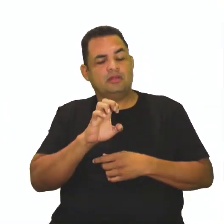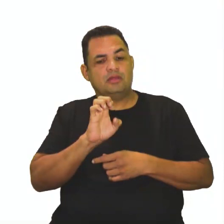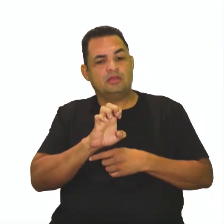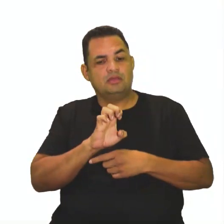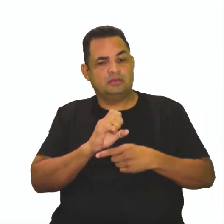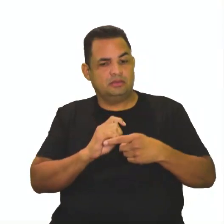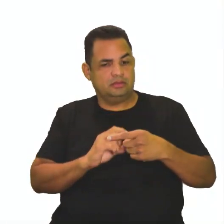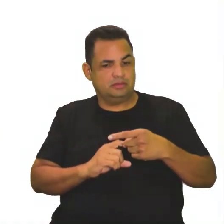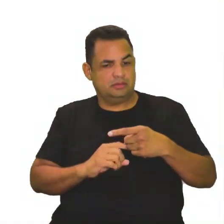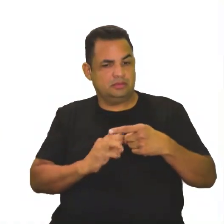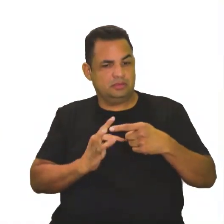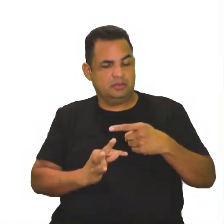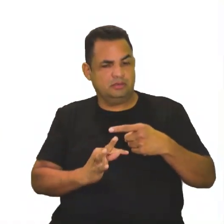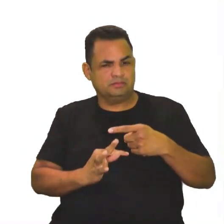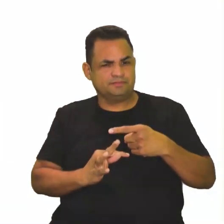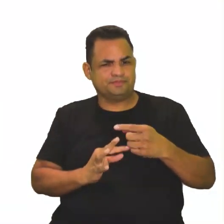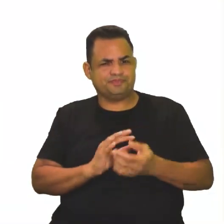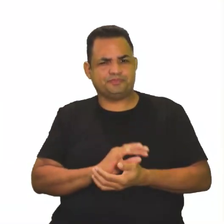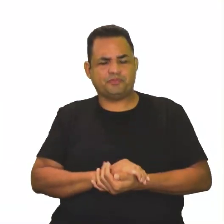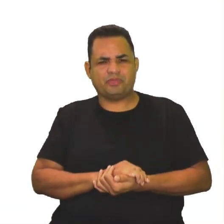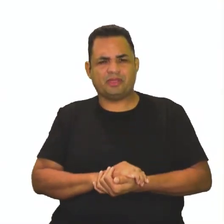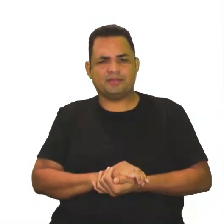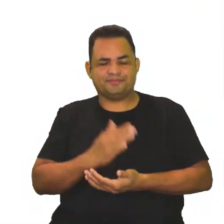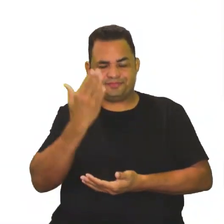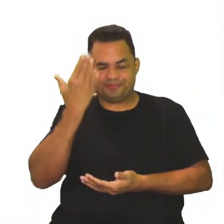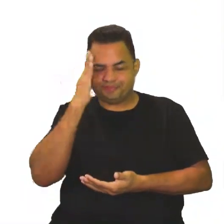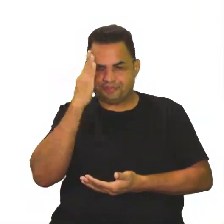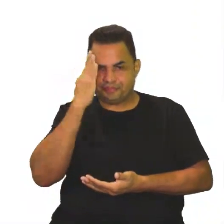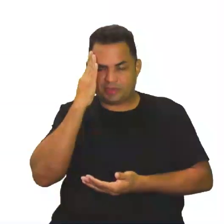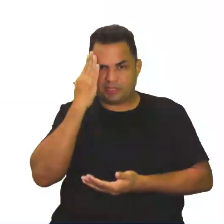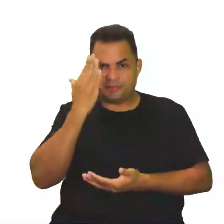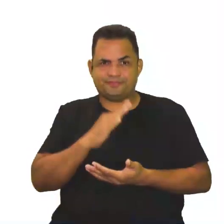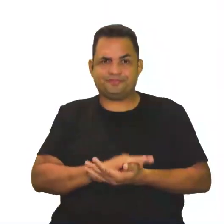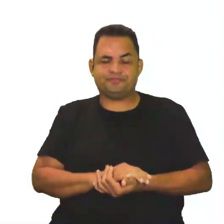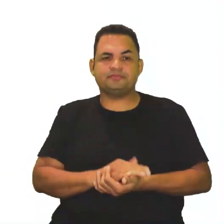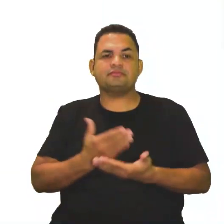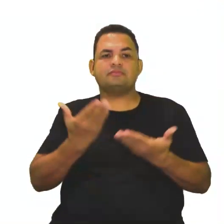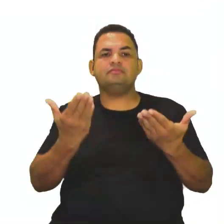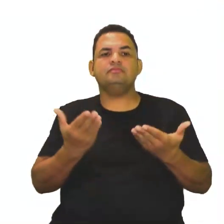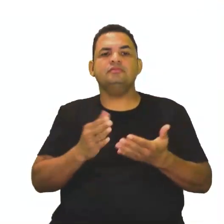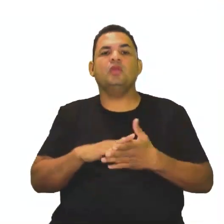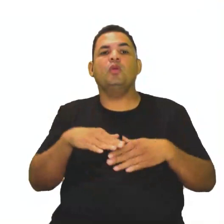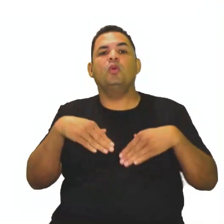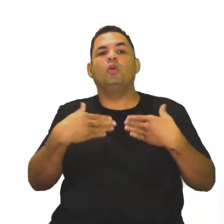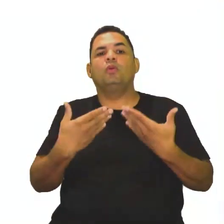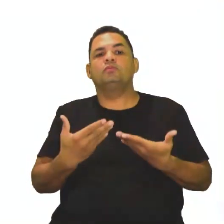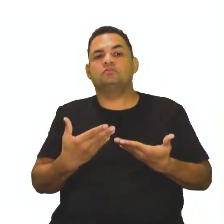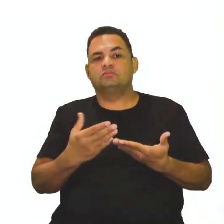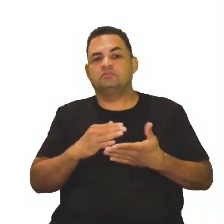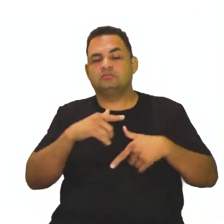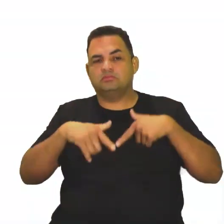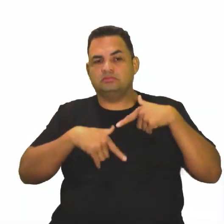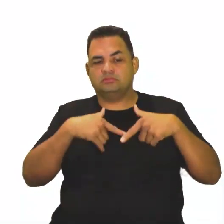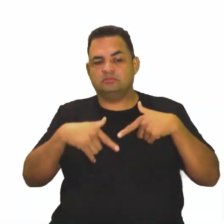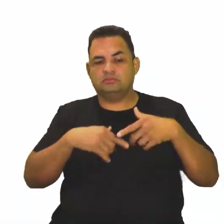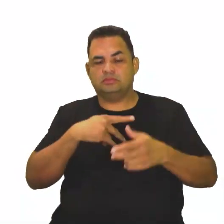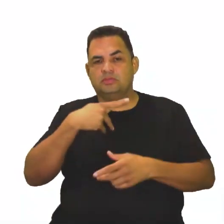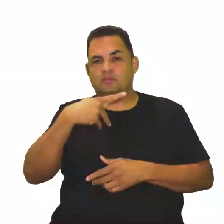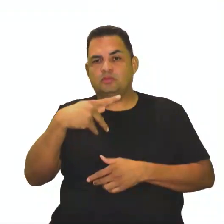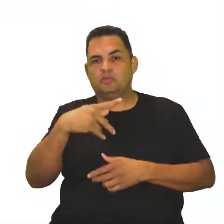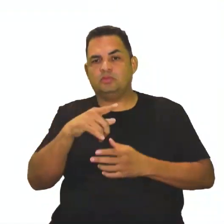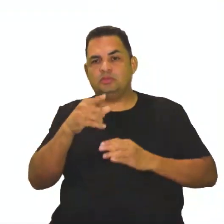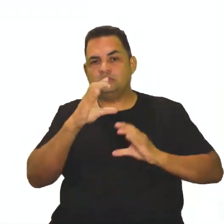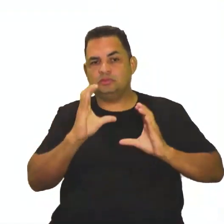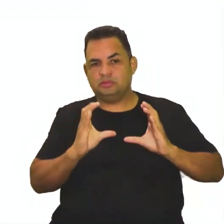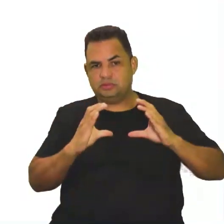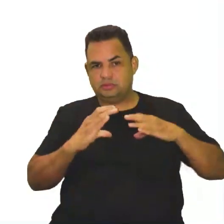por tempo, ok? Entendido isso? Bom, quando a gente trabalha essa potência em circuitos, nós vimos